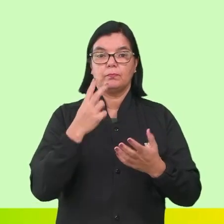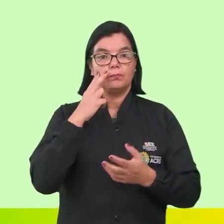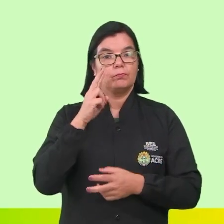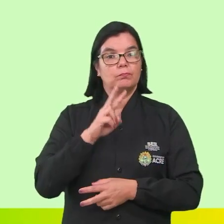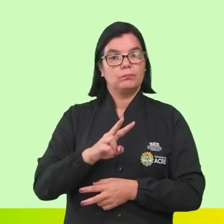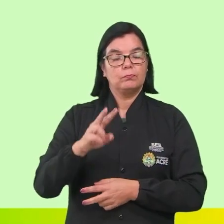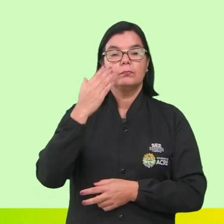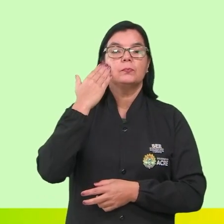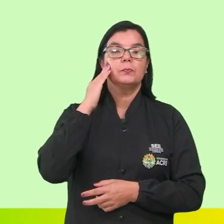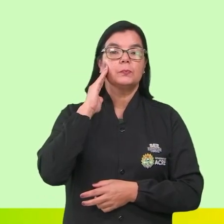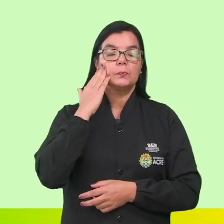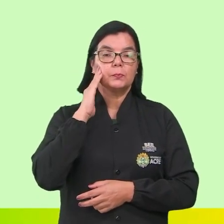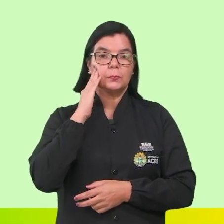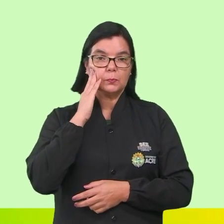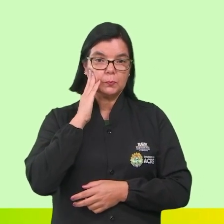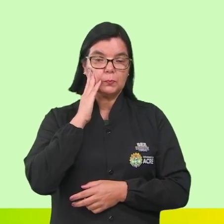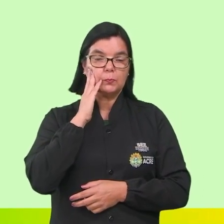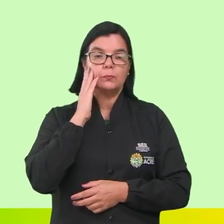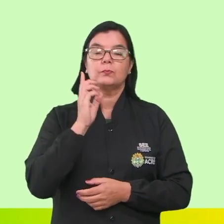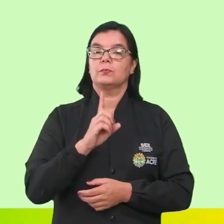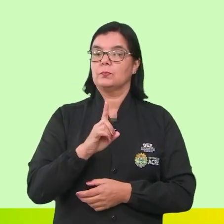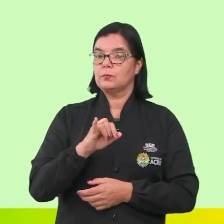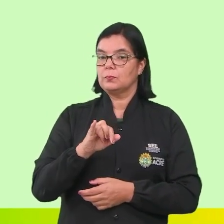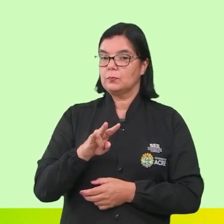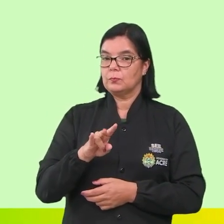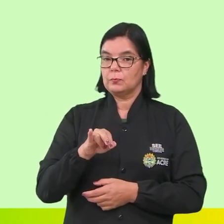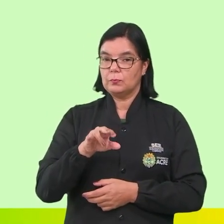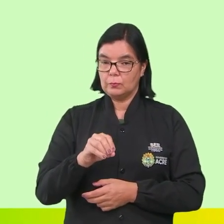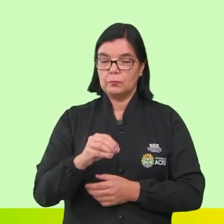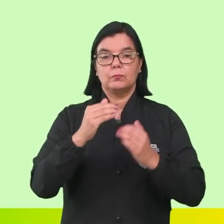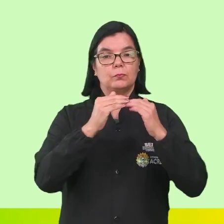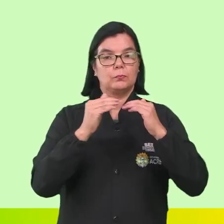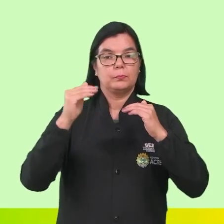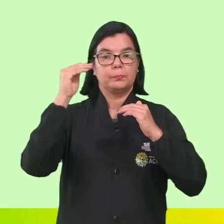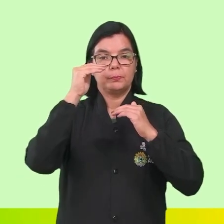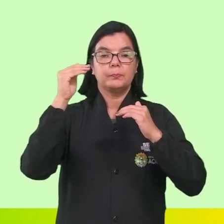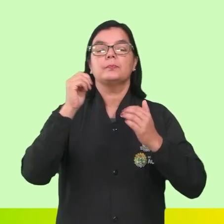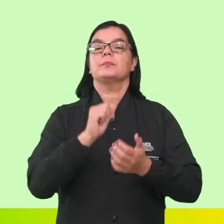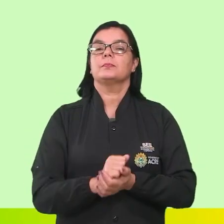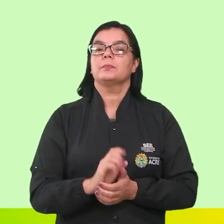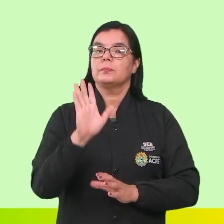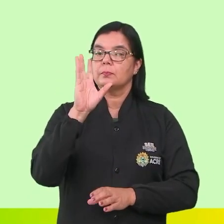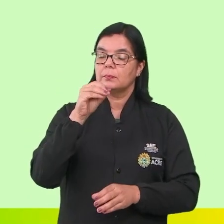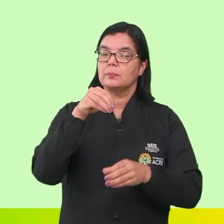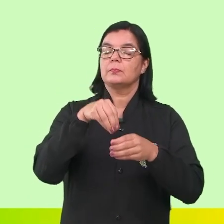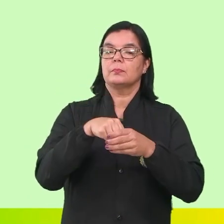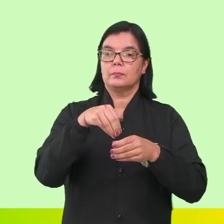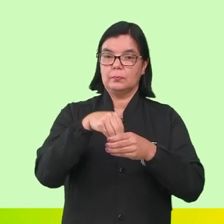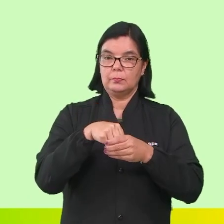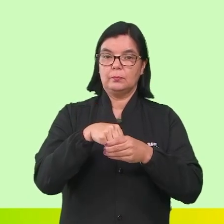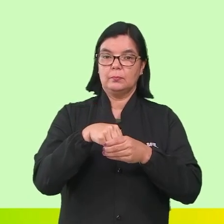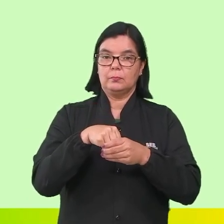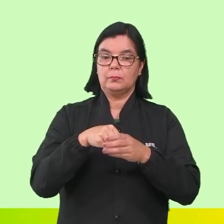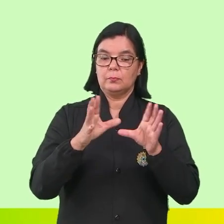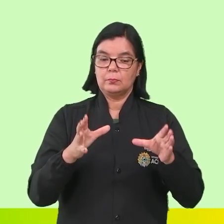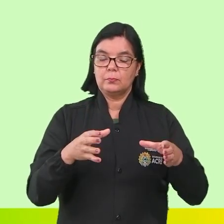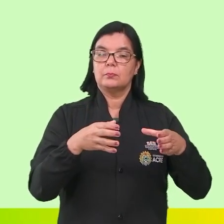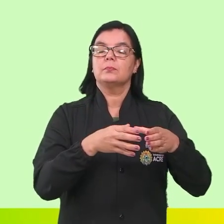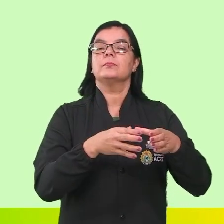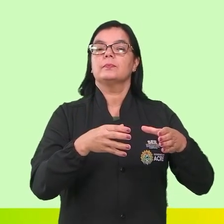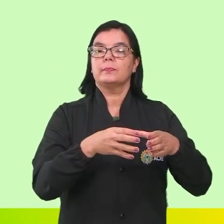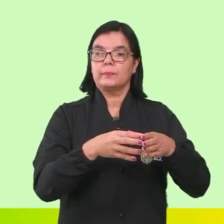né, compreender o divino, né, o maior. E mesmo dentro de uma mesma